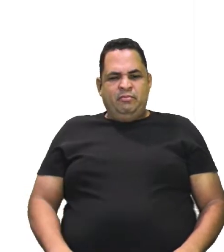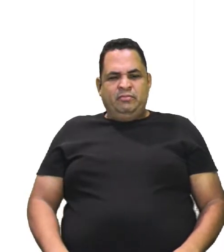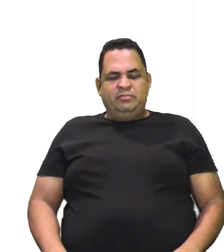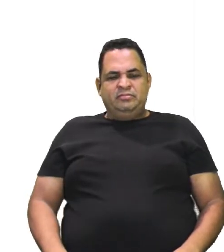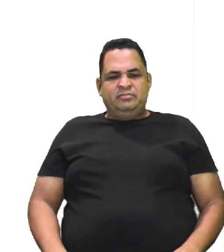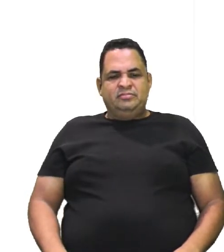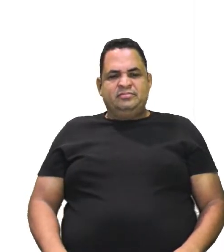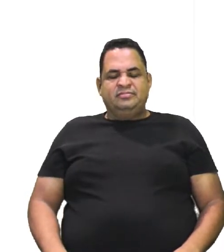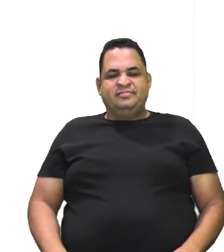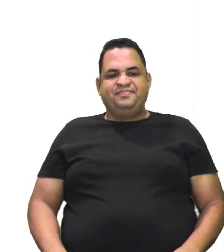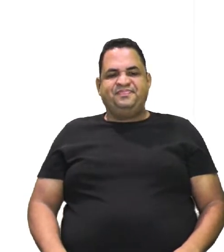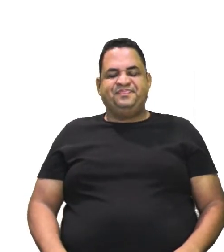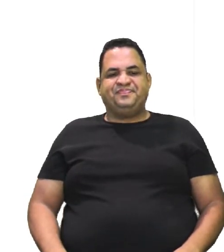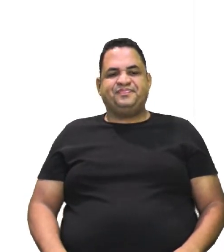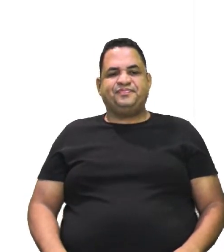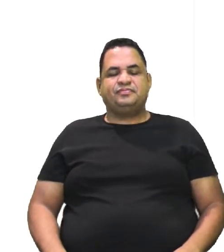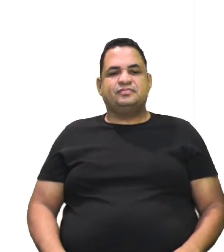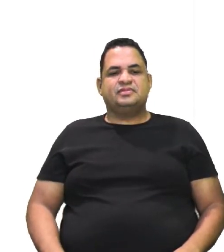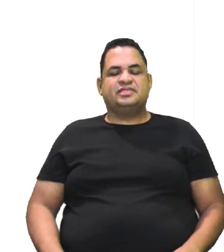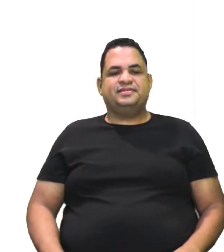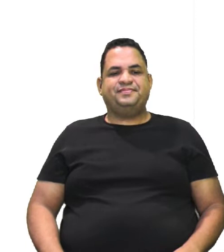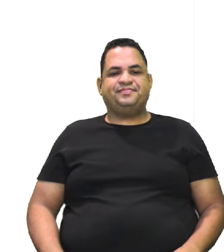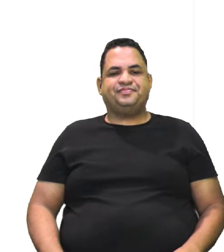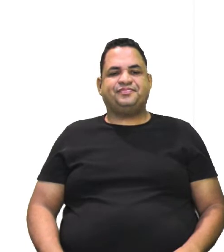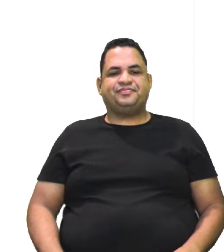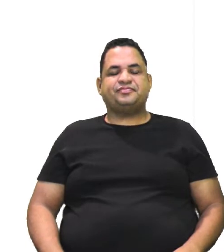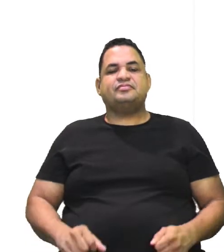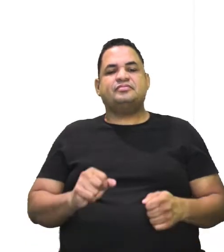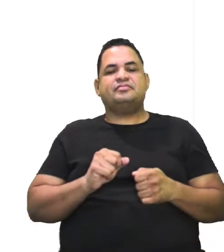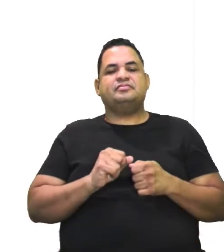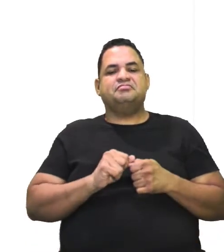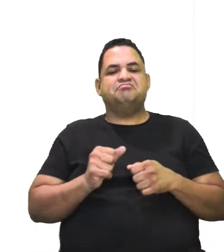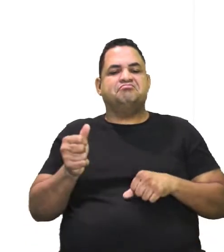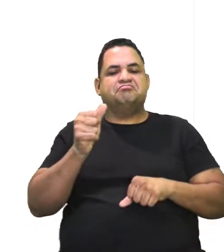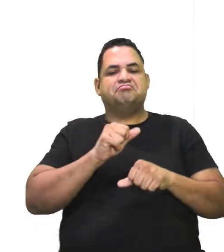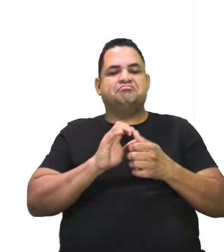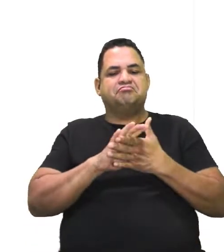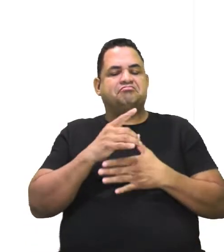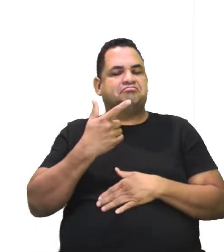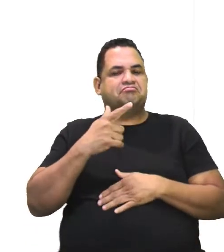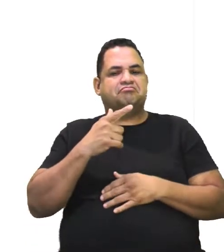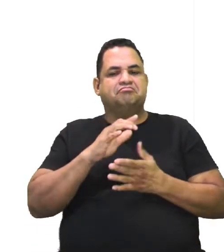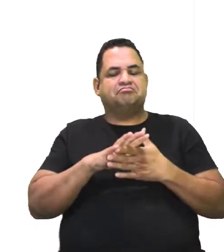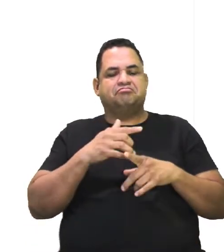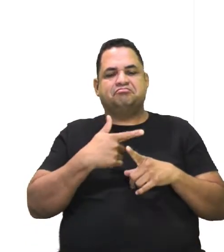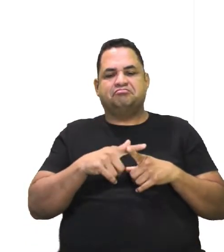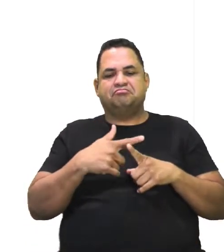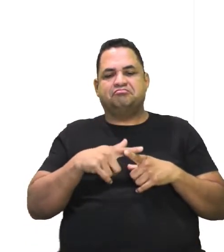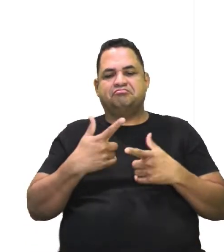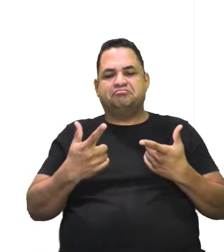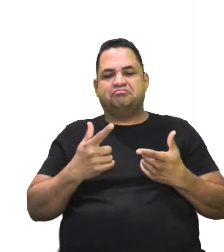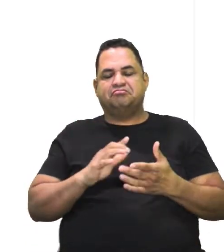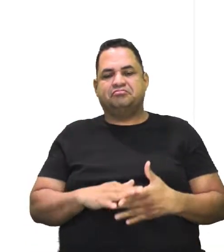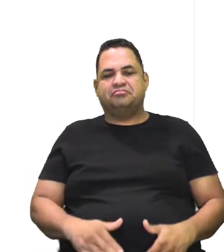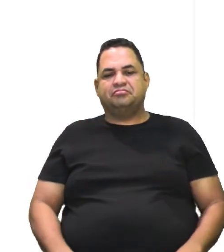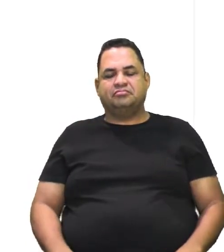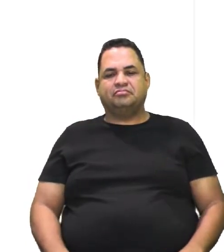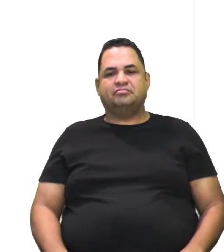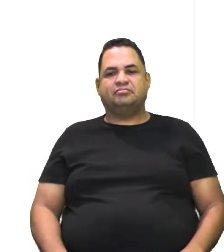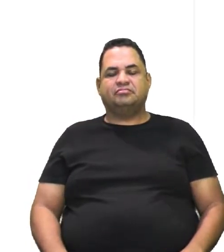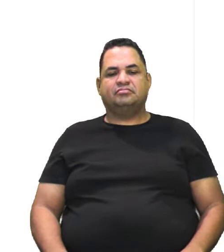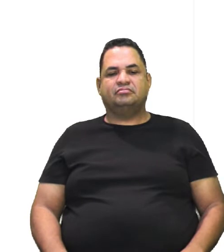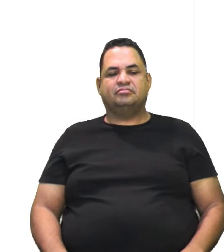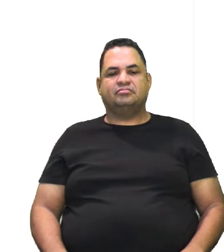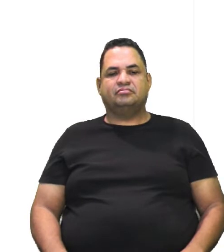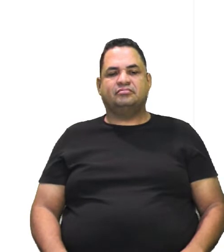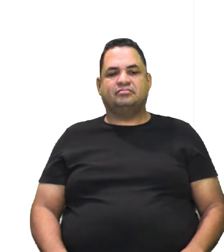A? Isso. E o y do B menos o y do A? E se eu fizesse ao contrário, tinha problema? Não, só que eu teria que pegar ao contrário também o outro, né?